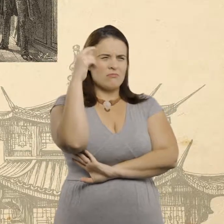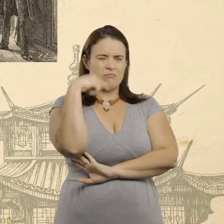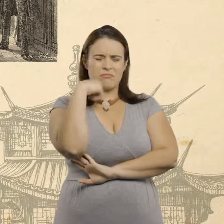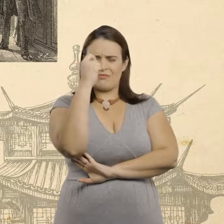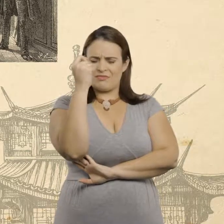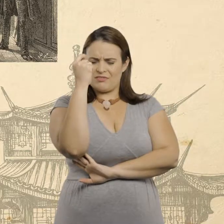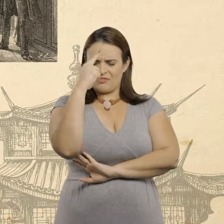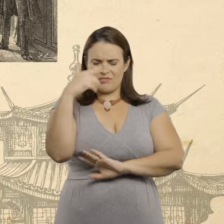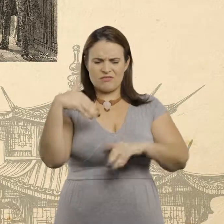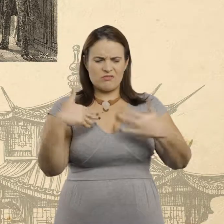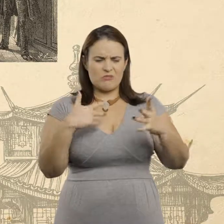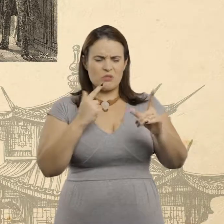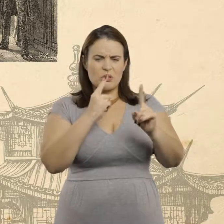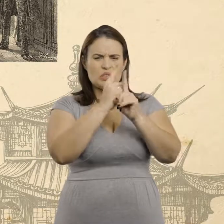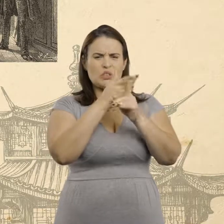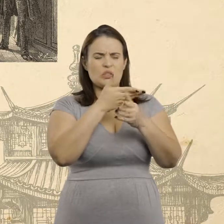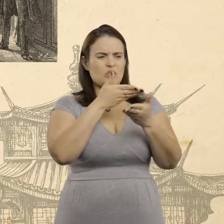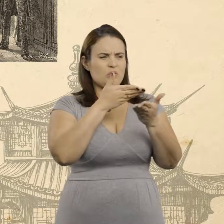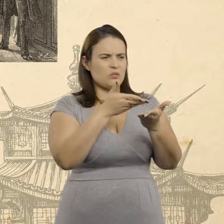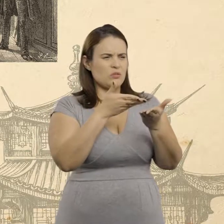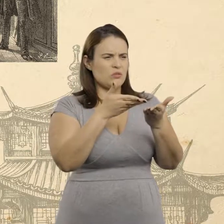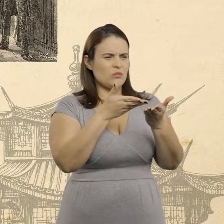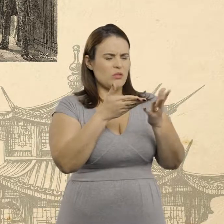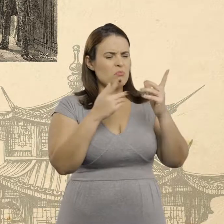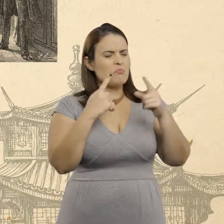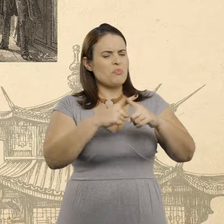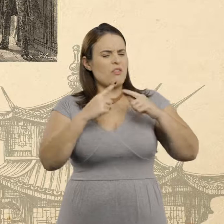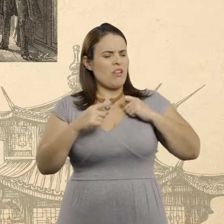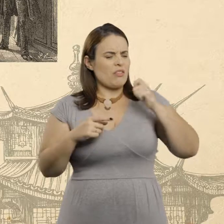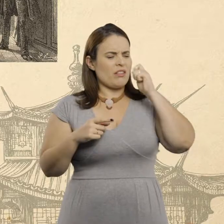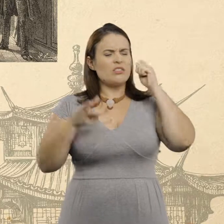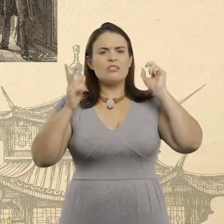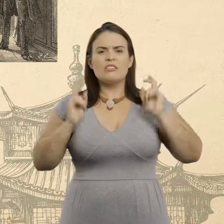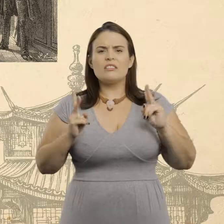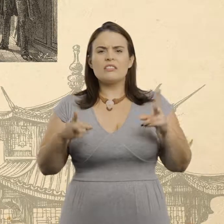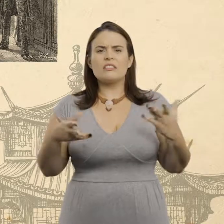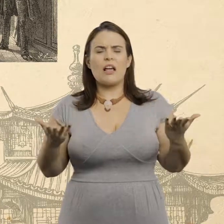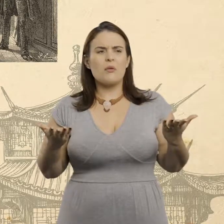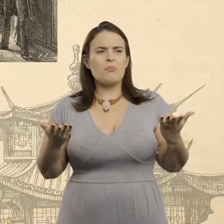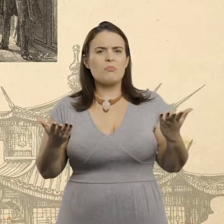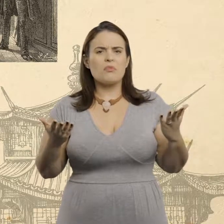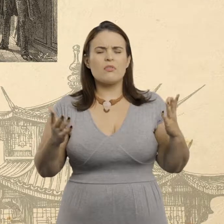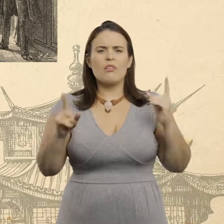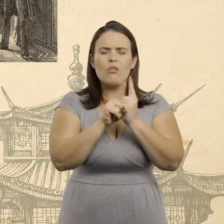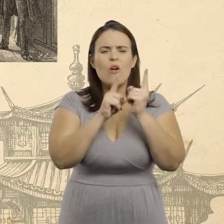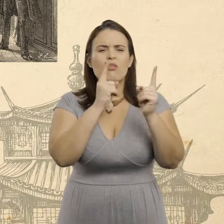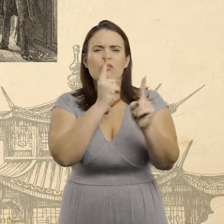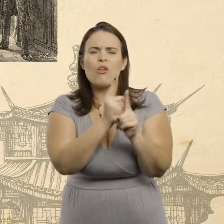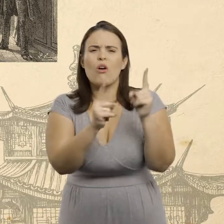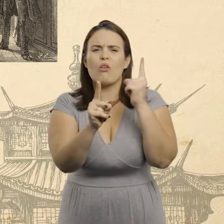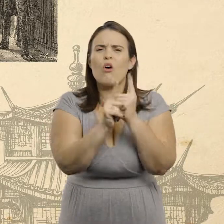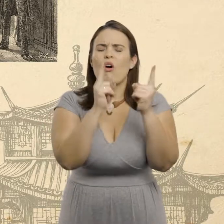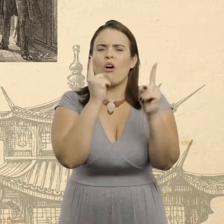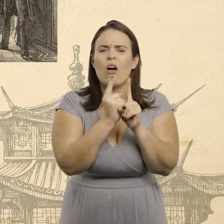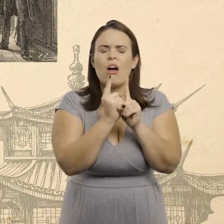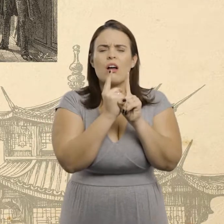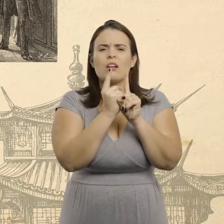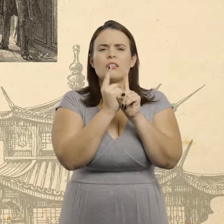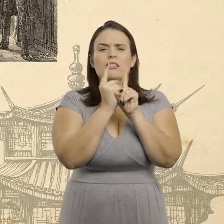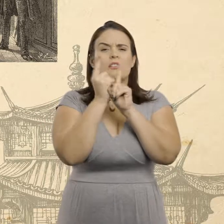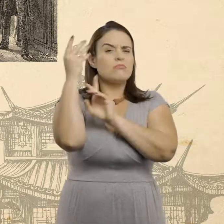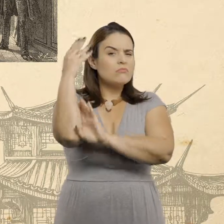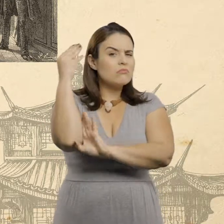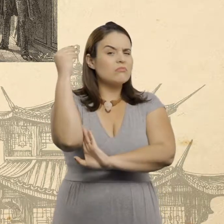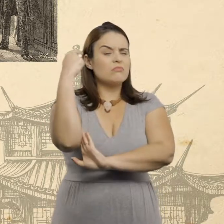daqueles encontros com o detetive Fix. Ficou pensando por que o detetive estava em todos os lugares em que ele e o Sr. Fogg